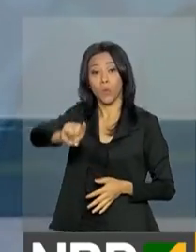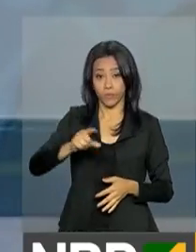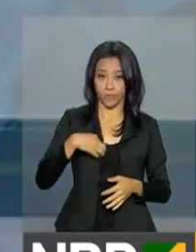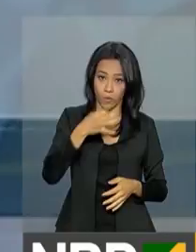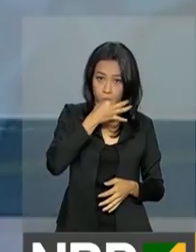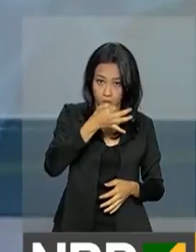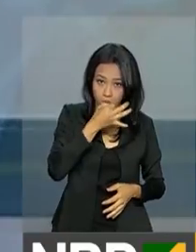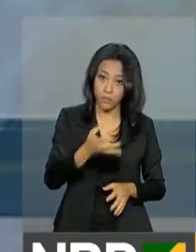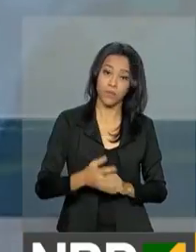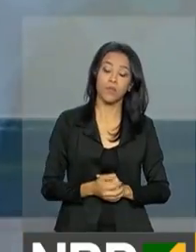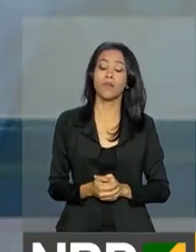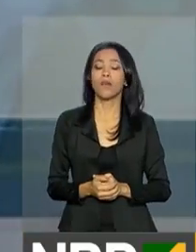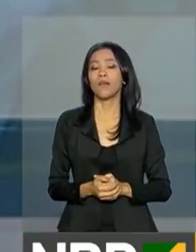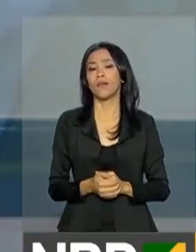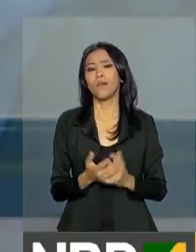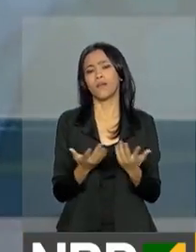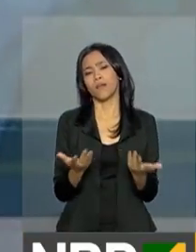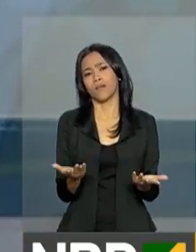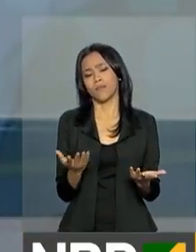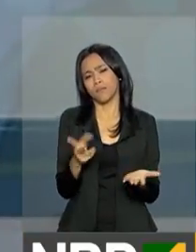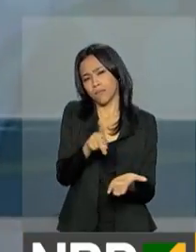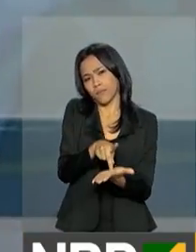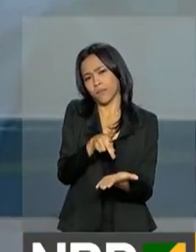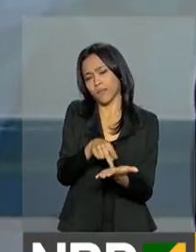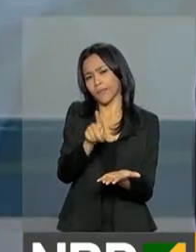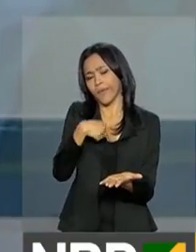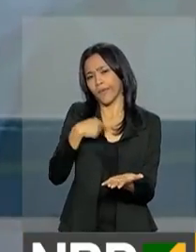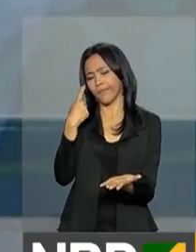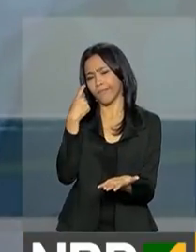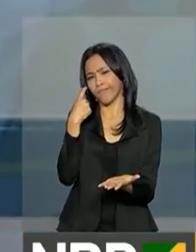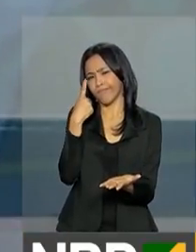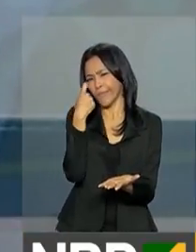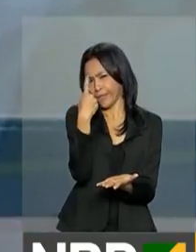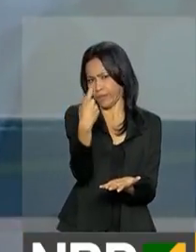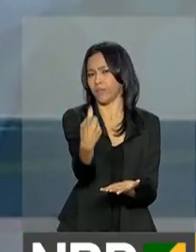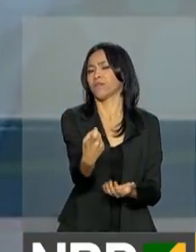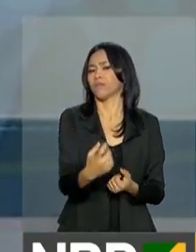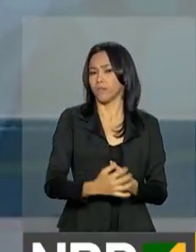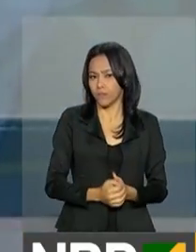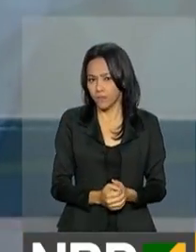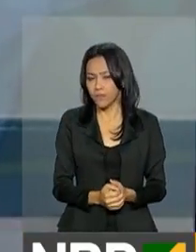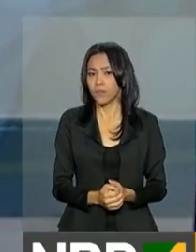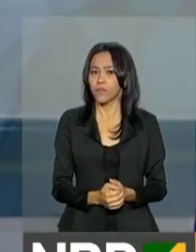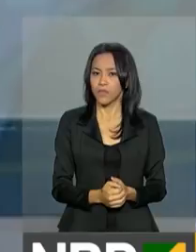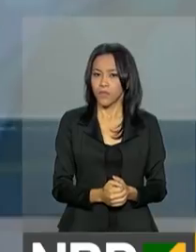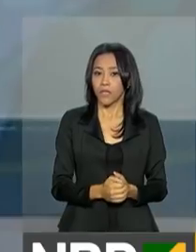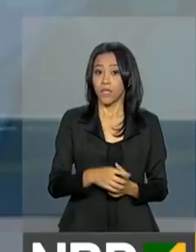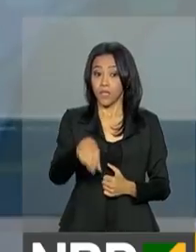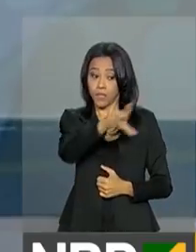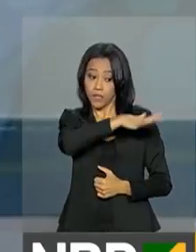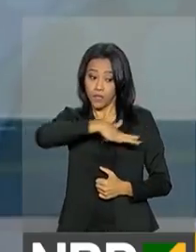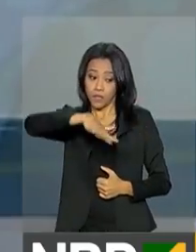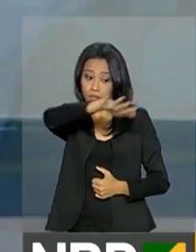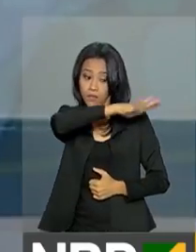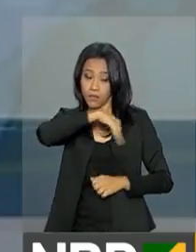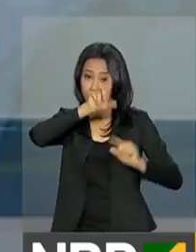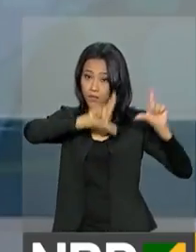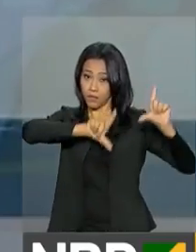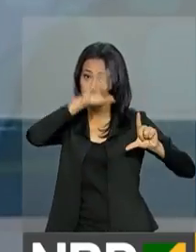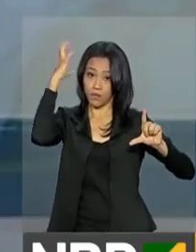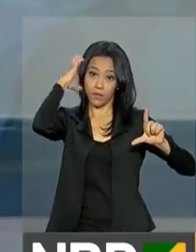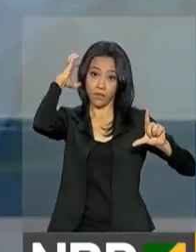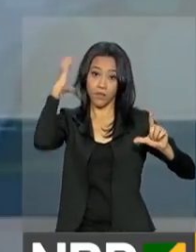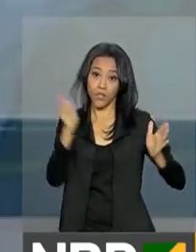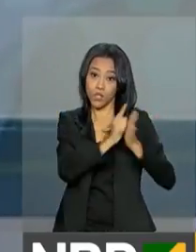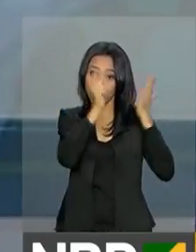é que, na verdade, é interessante a imprensa livre e